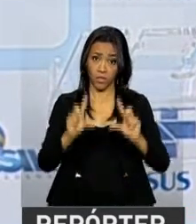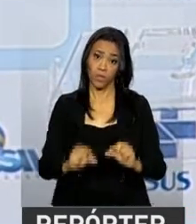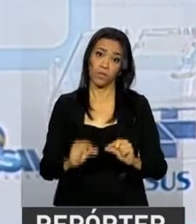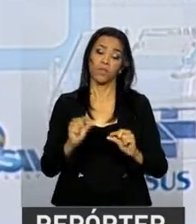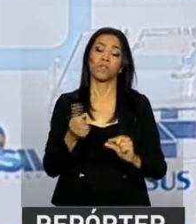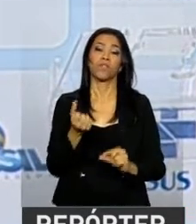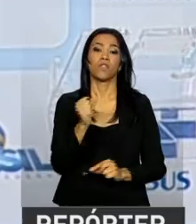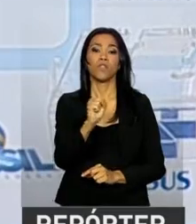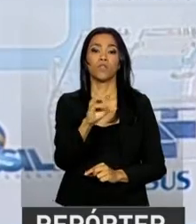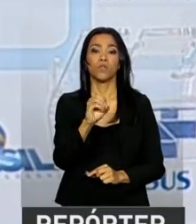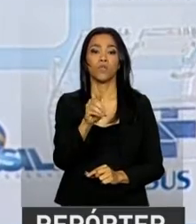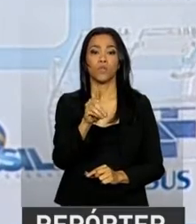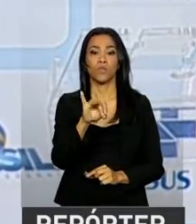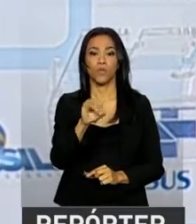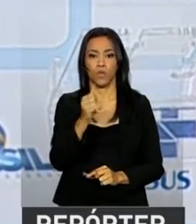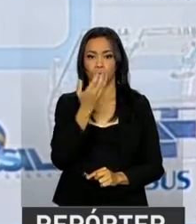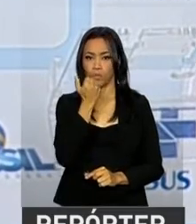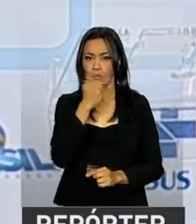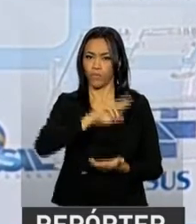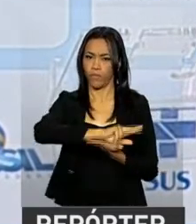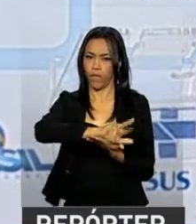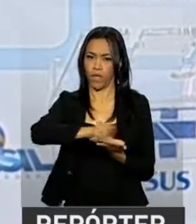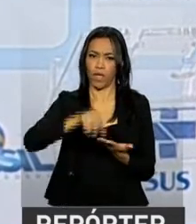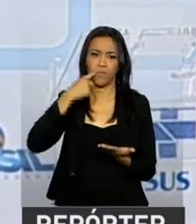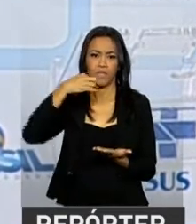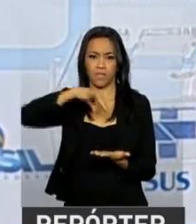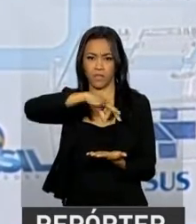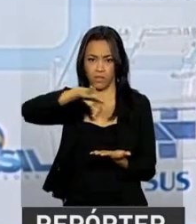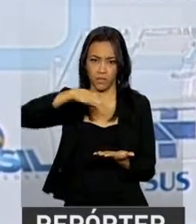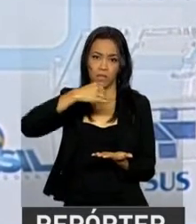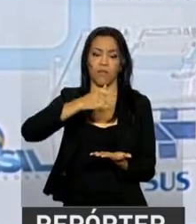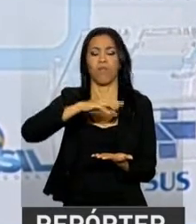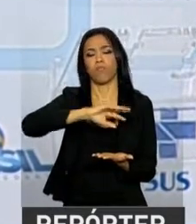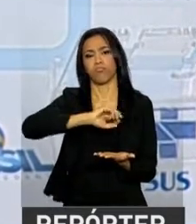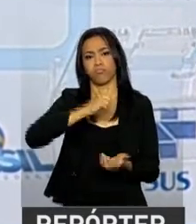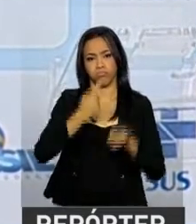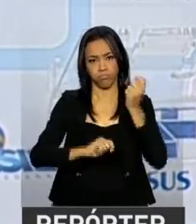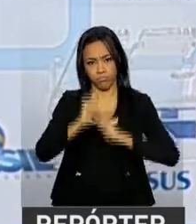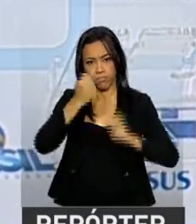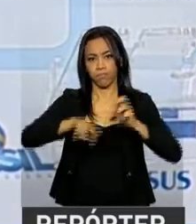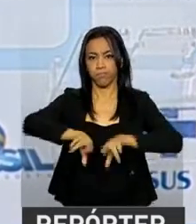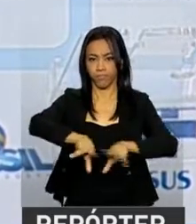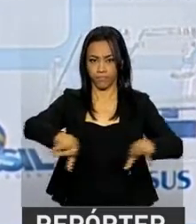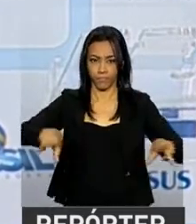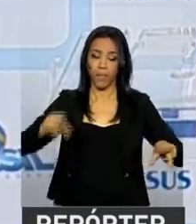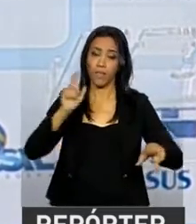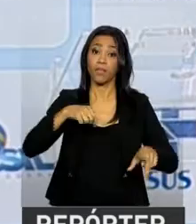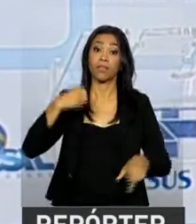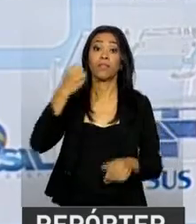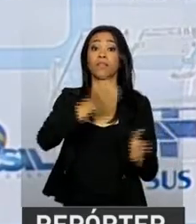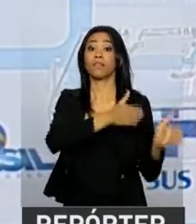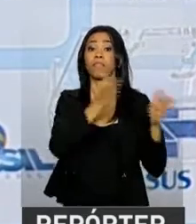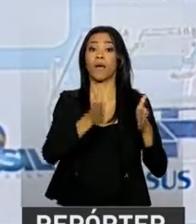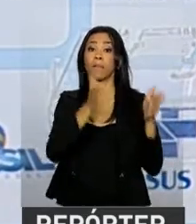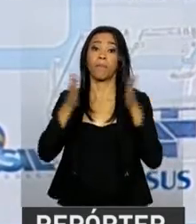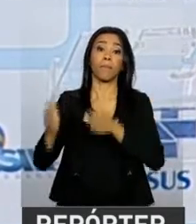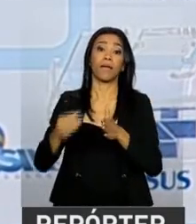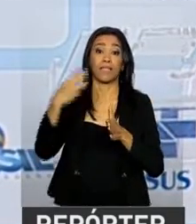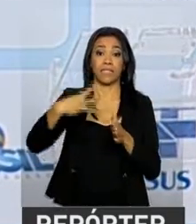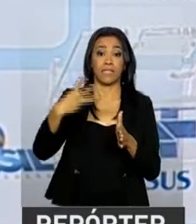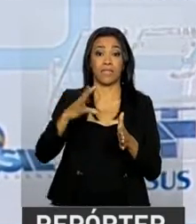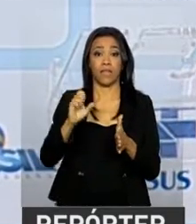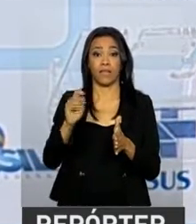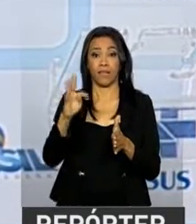de sódio em vários tipos de alimentos industrializados e processados. Esse acordo está na terceira etapa e nas duas primeiras fases já